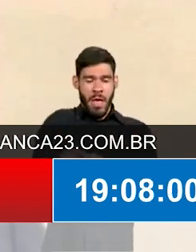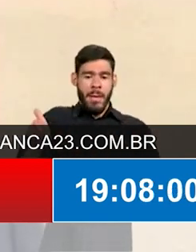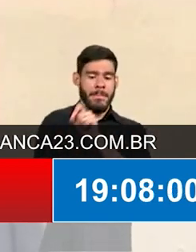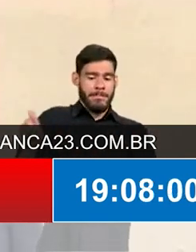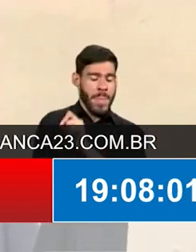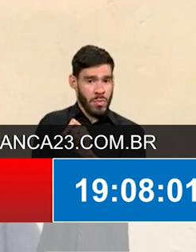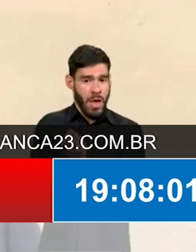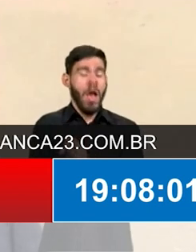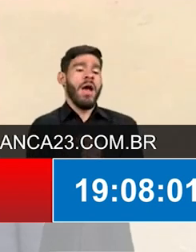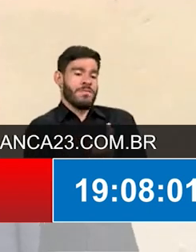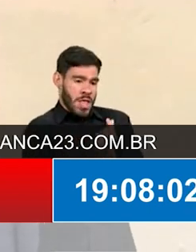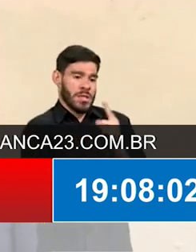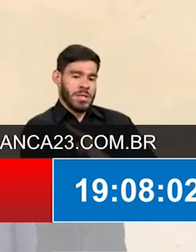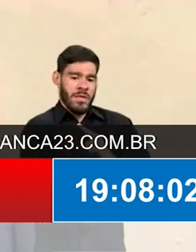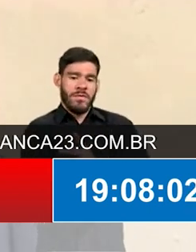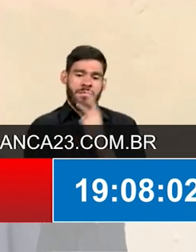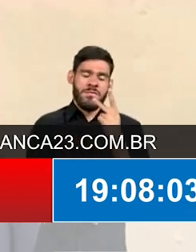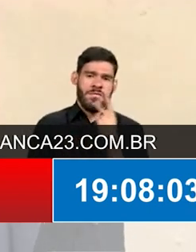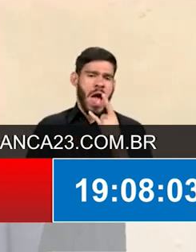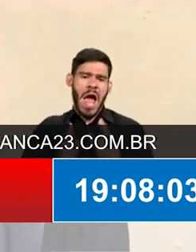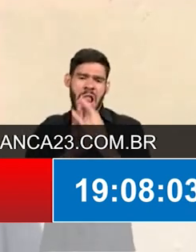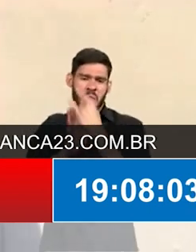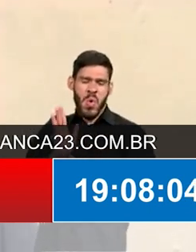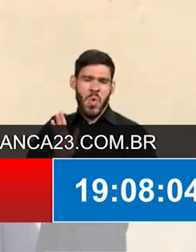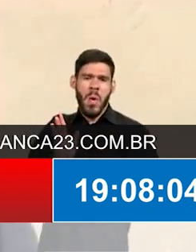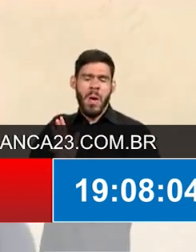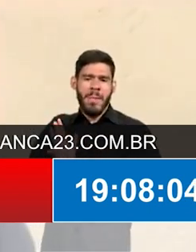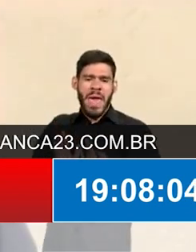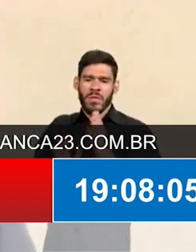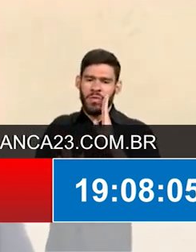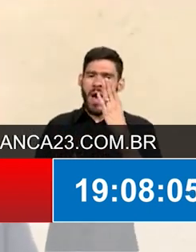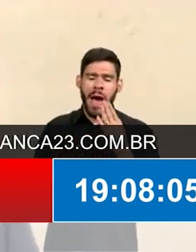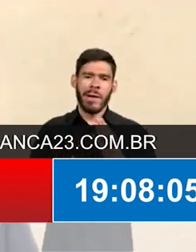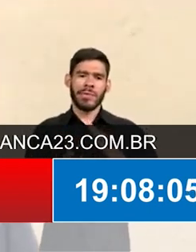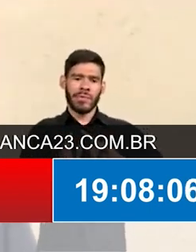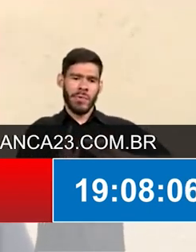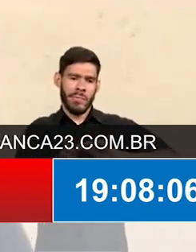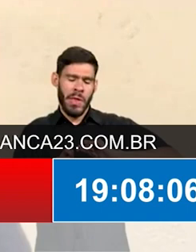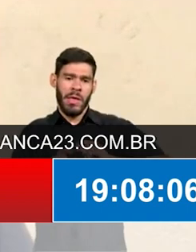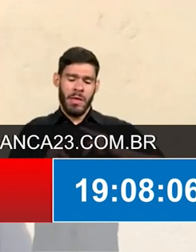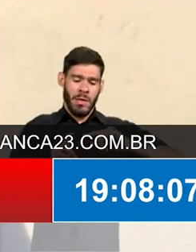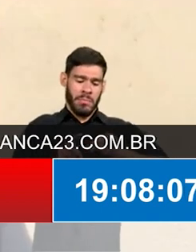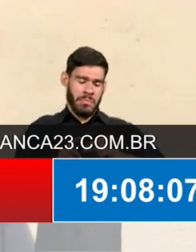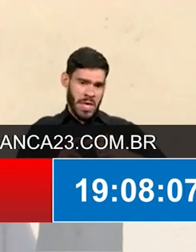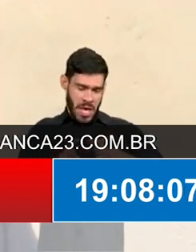fraude financeira. A fraude financeira a gente está falando do golpe do boleto falso, a golpe do PIX, pirâmides financeiras também se